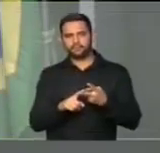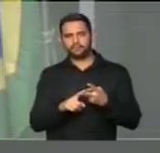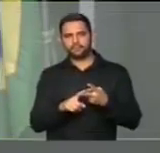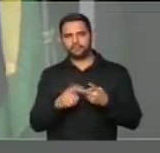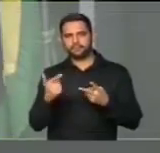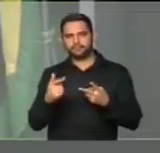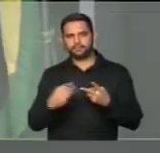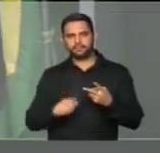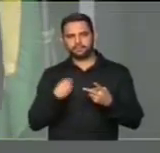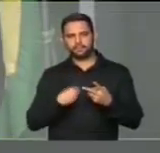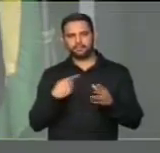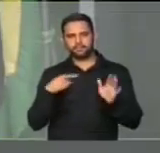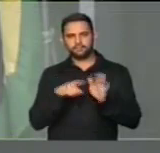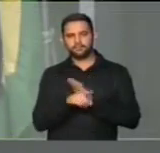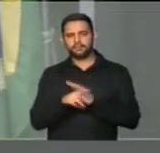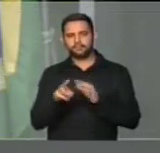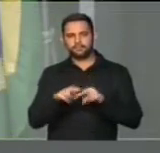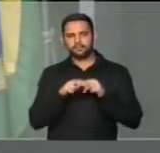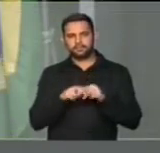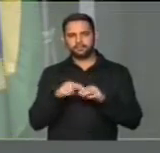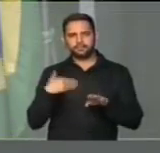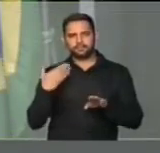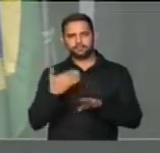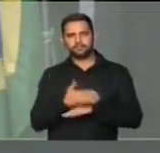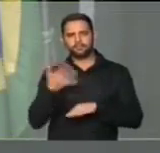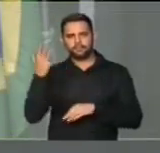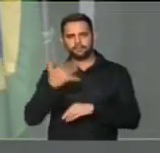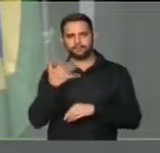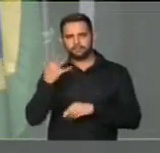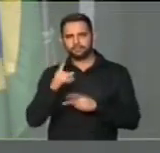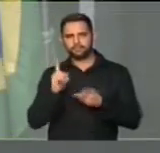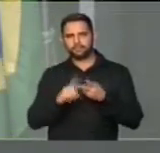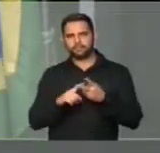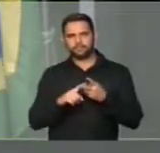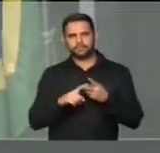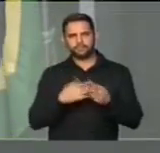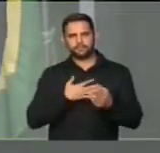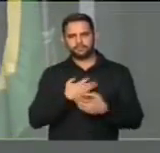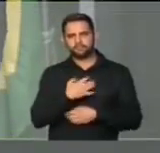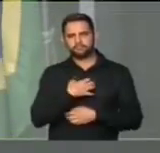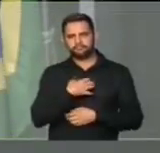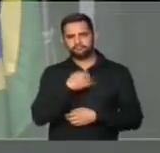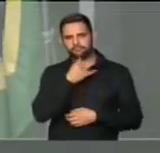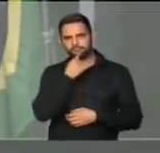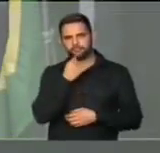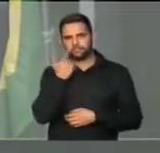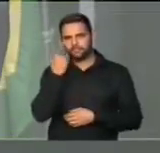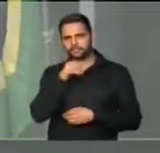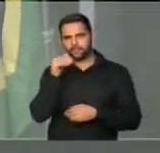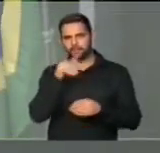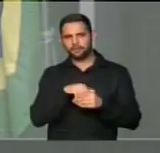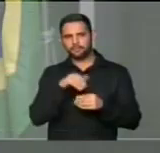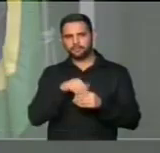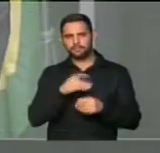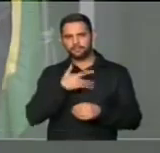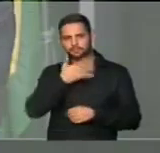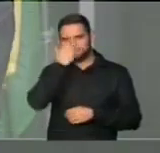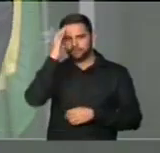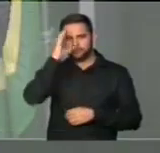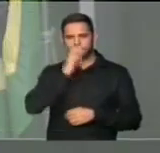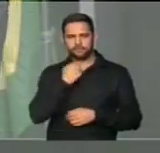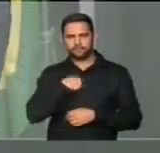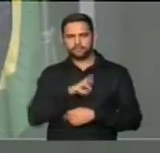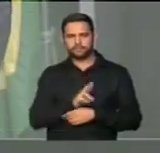não há argumento. Portanto, eu subo à tribuna. Uma decepção de eleitor, de cidadão,